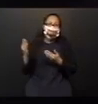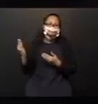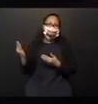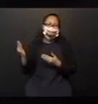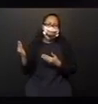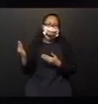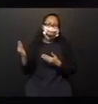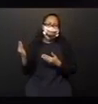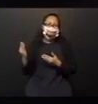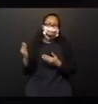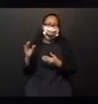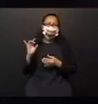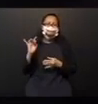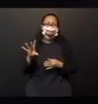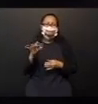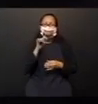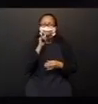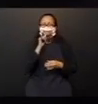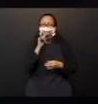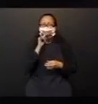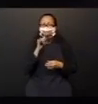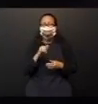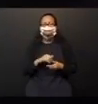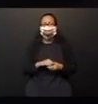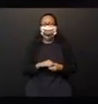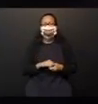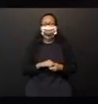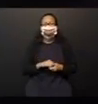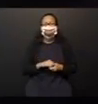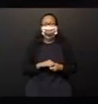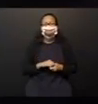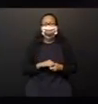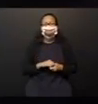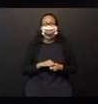aqui. Aqui é só um modelinho para vocês terem noção, tá bom?